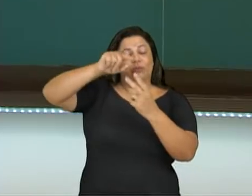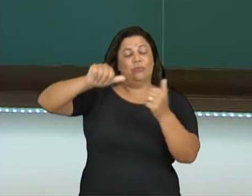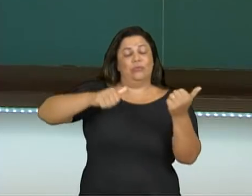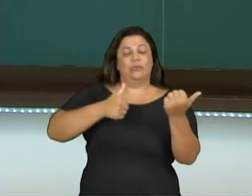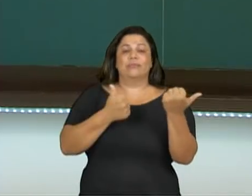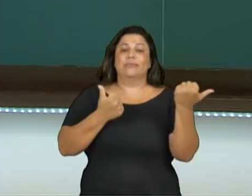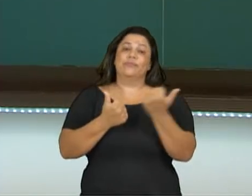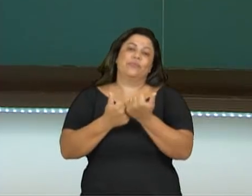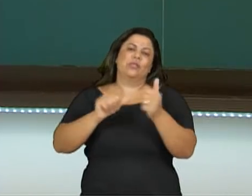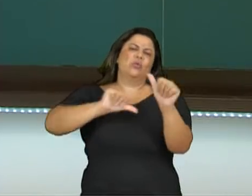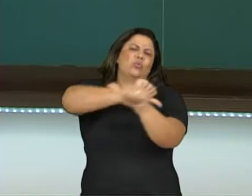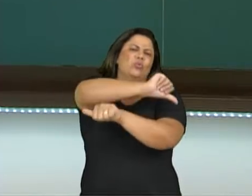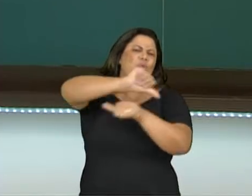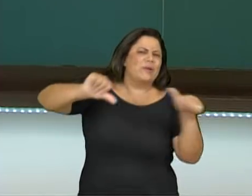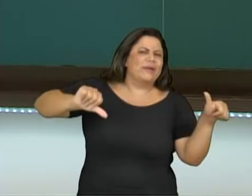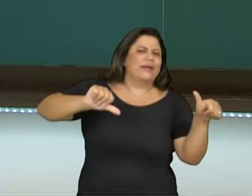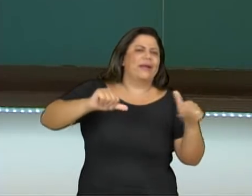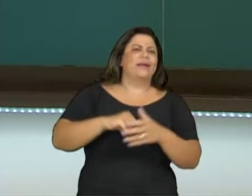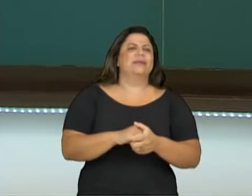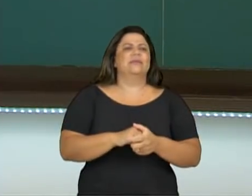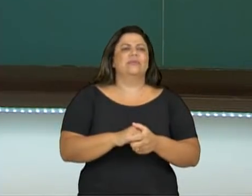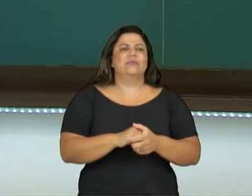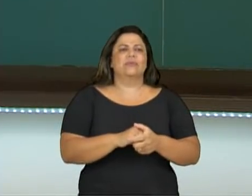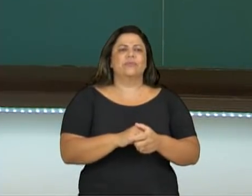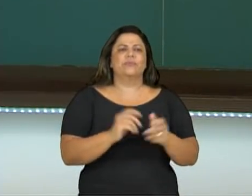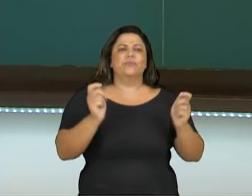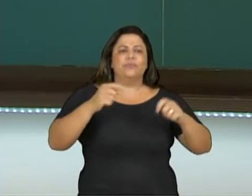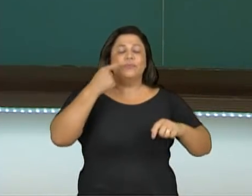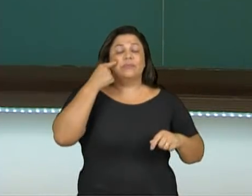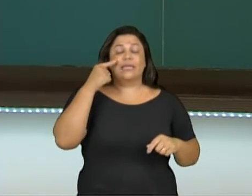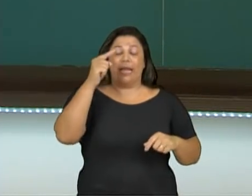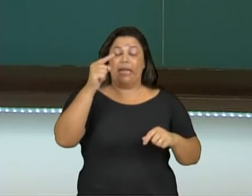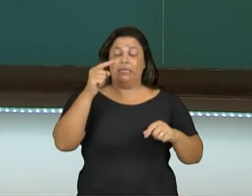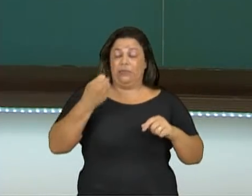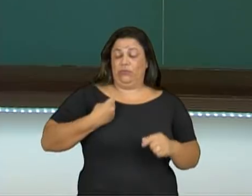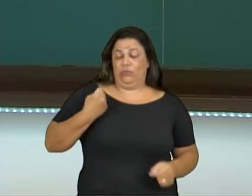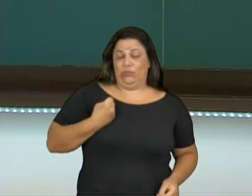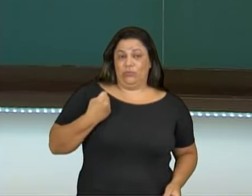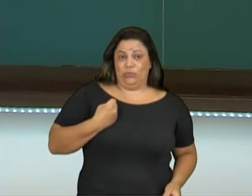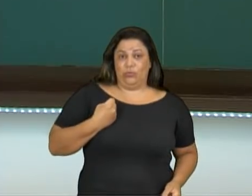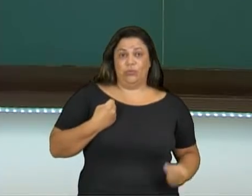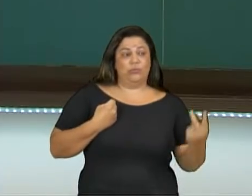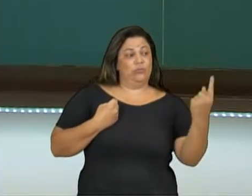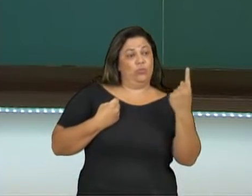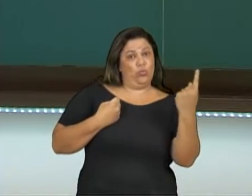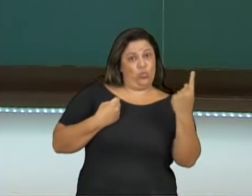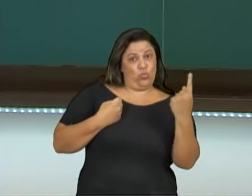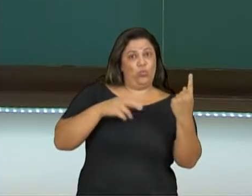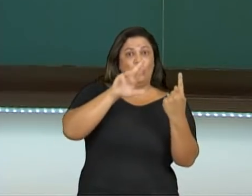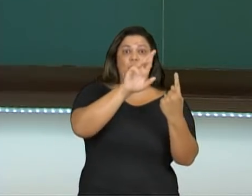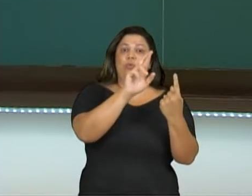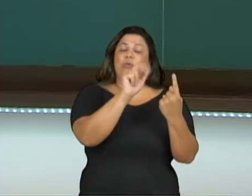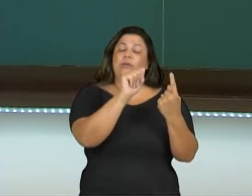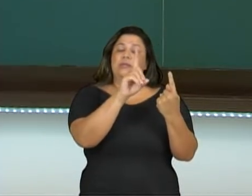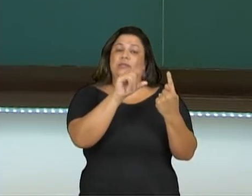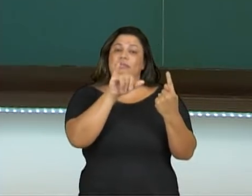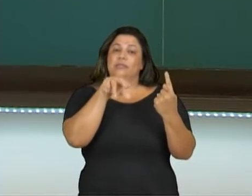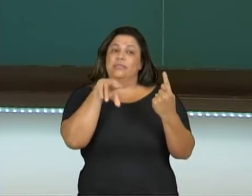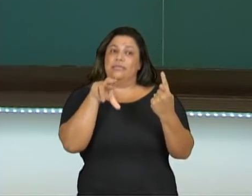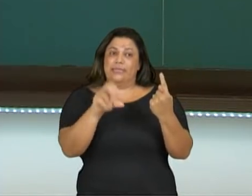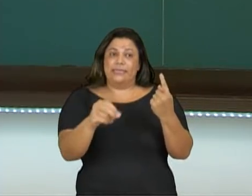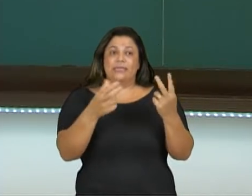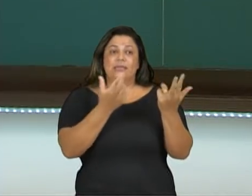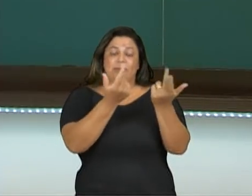por 3,1415, que é um valor aproximado, nós teremos que 1 radiano equivale aproximadamente